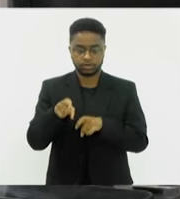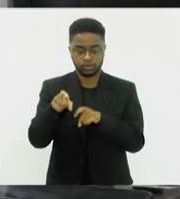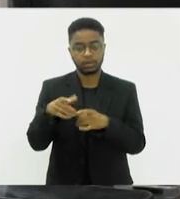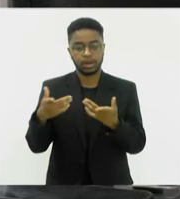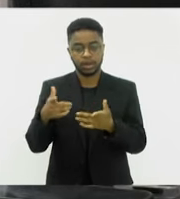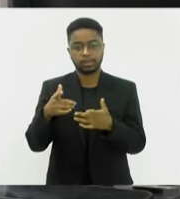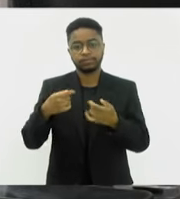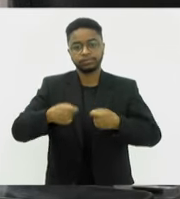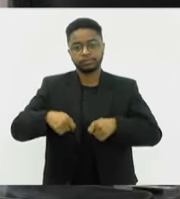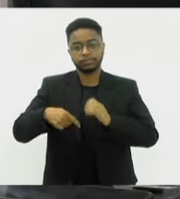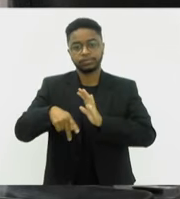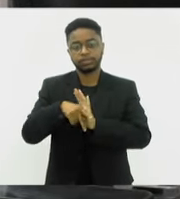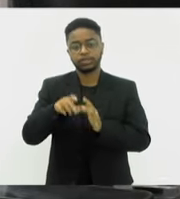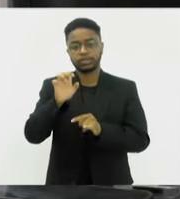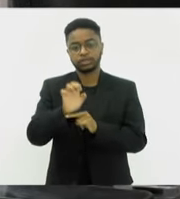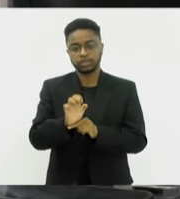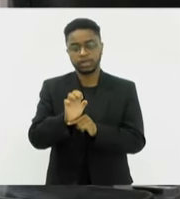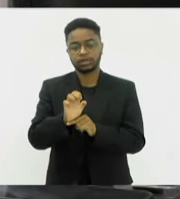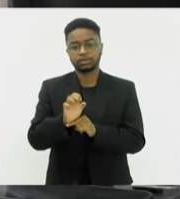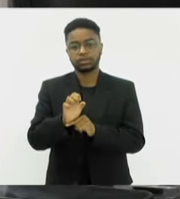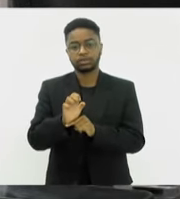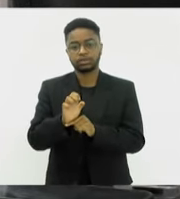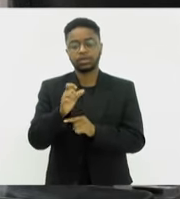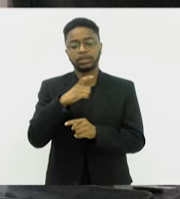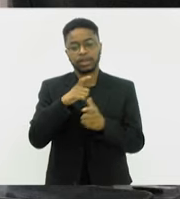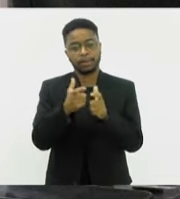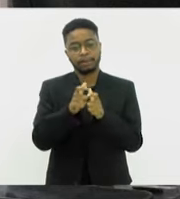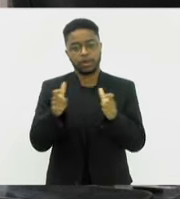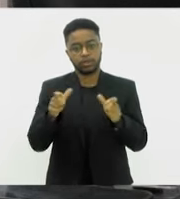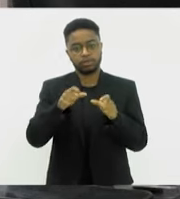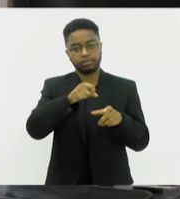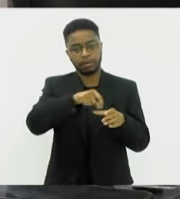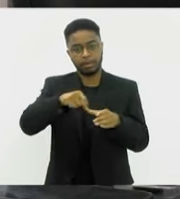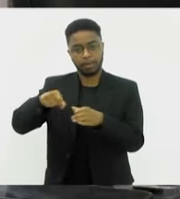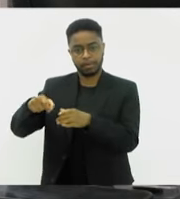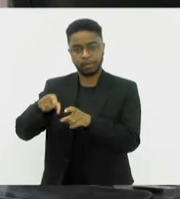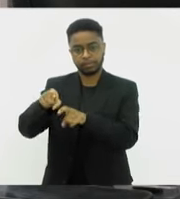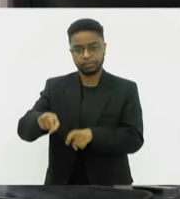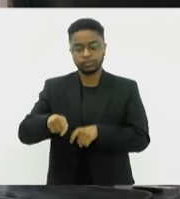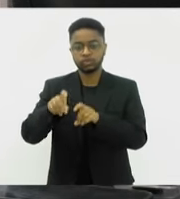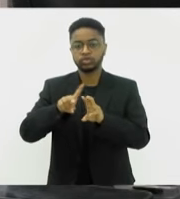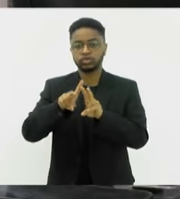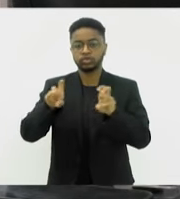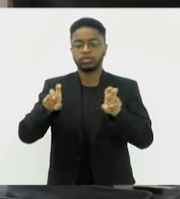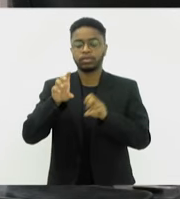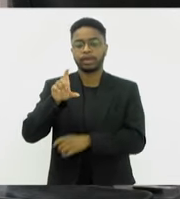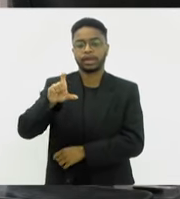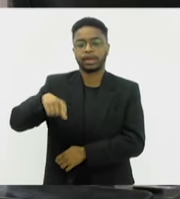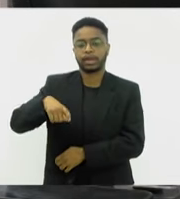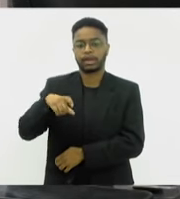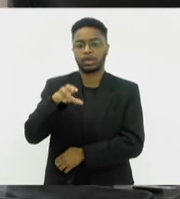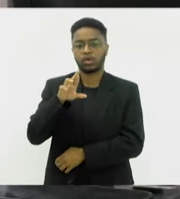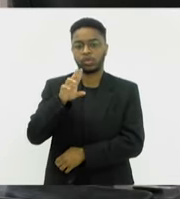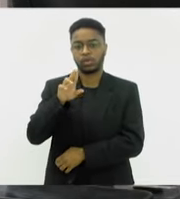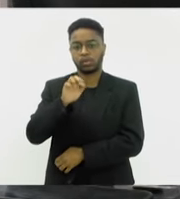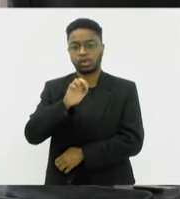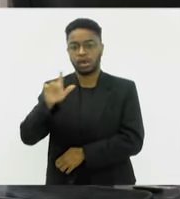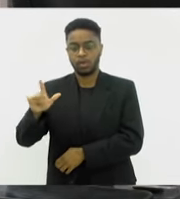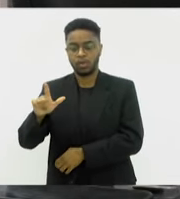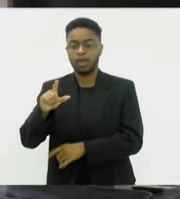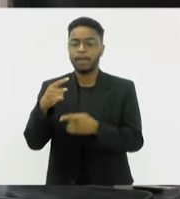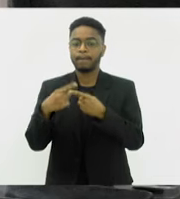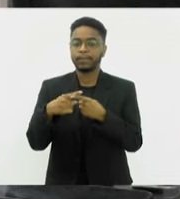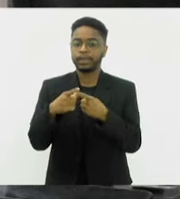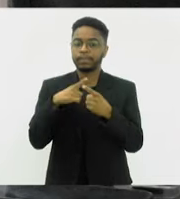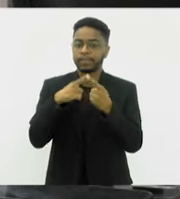dos estados com maior força agrícola, no sentido do crédito rural. A reclamação deles lá,